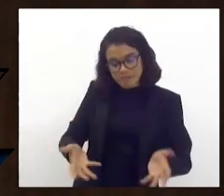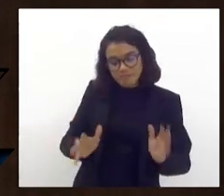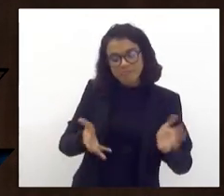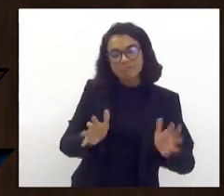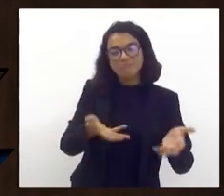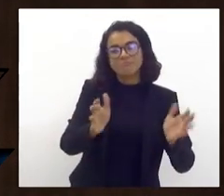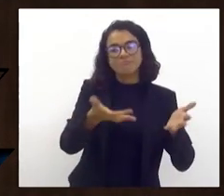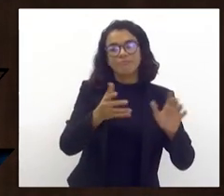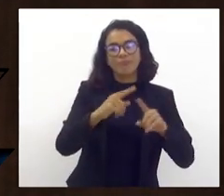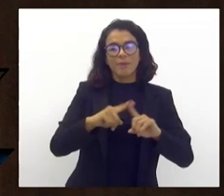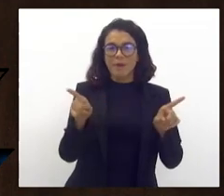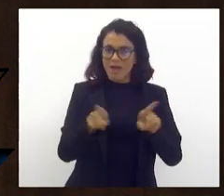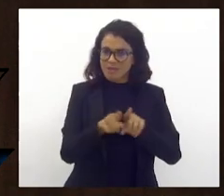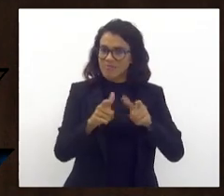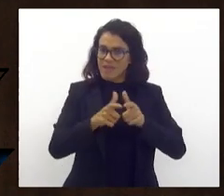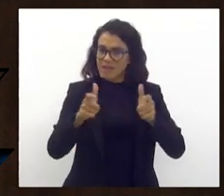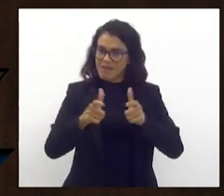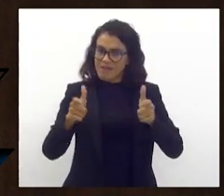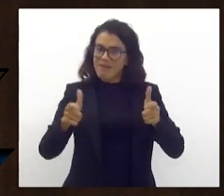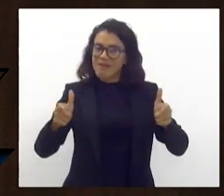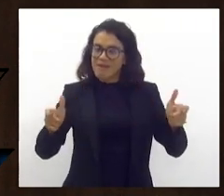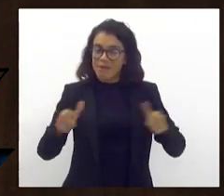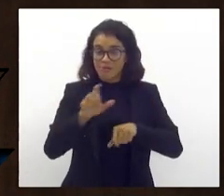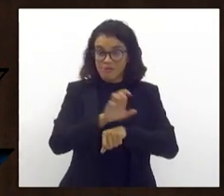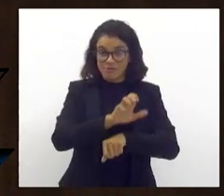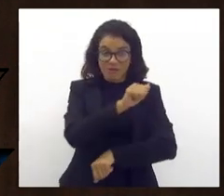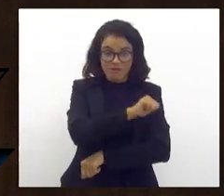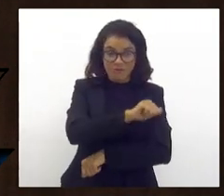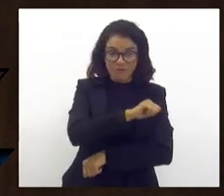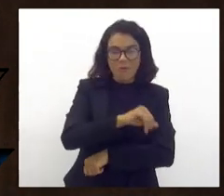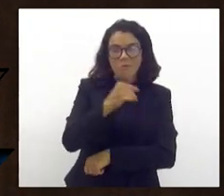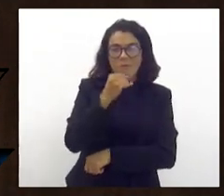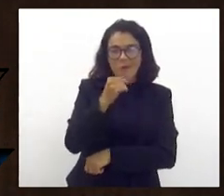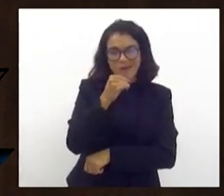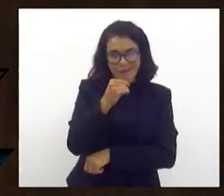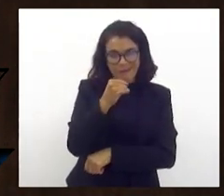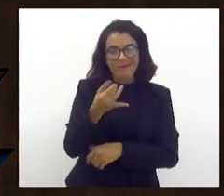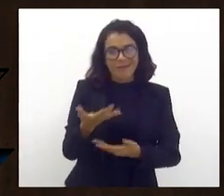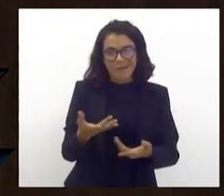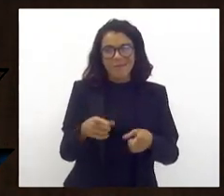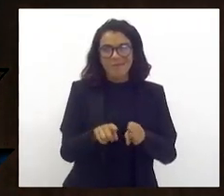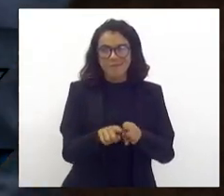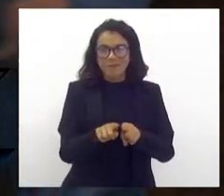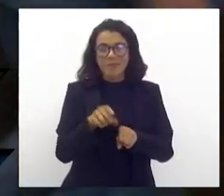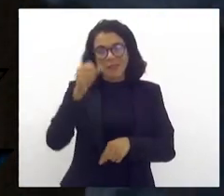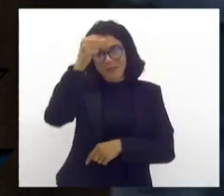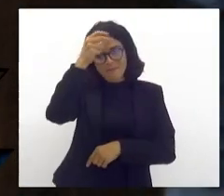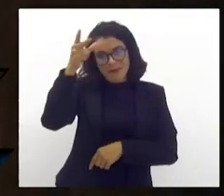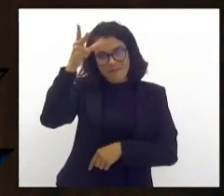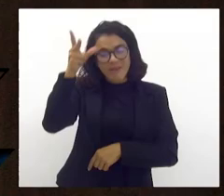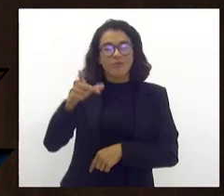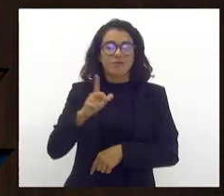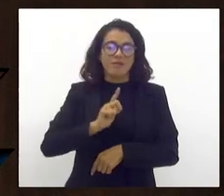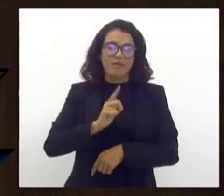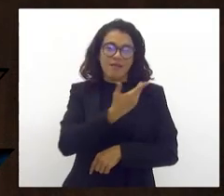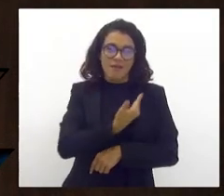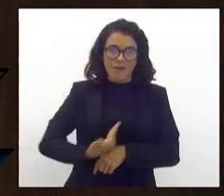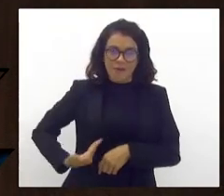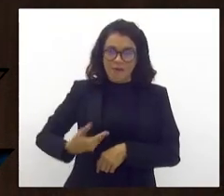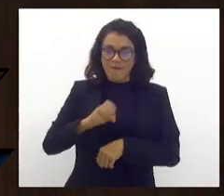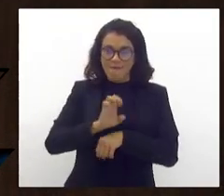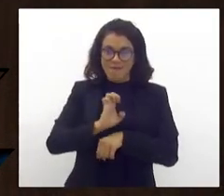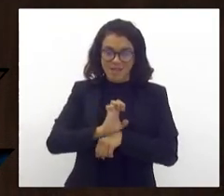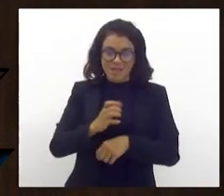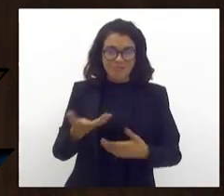incentivo, mas que vem crescendo. No estado do Rio de Janeiro e no Brasil, a gente tem prefeituras, governos de